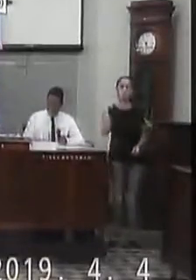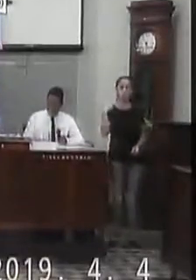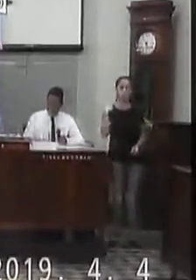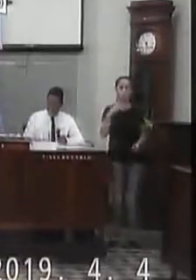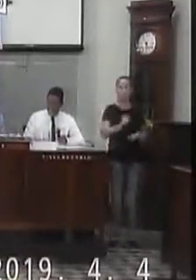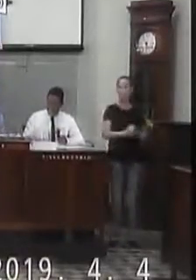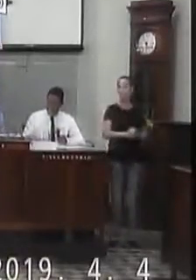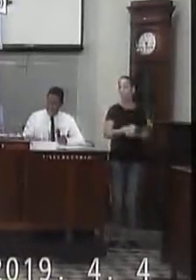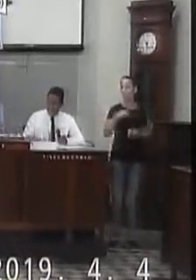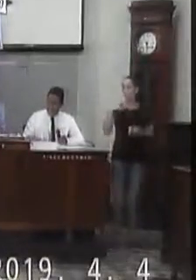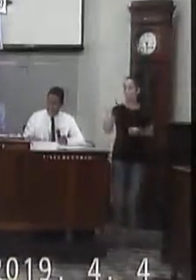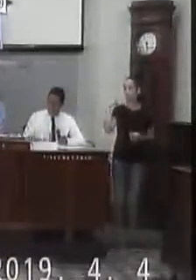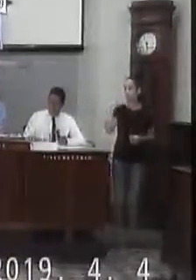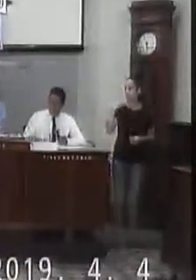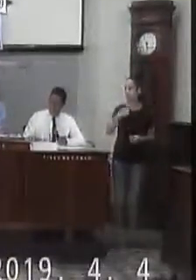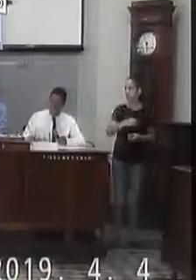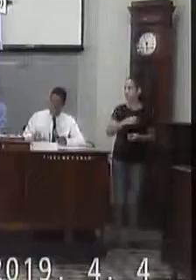Vereador